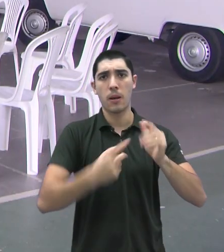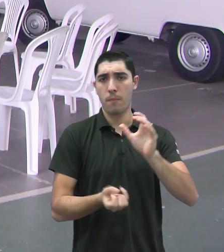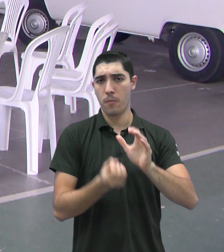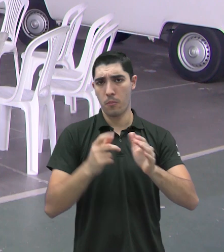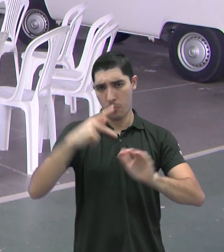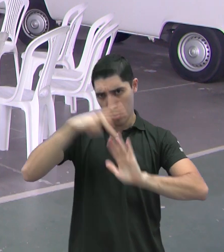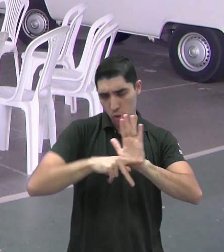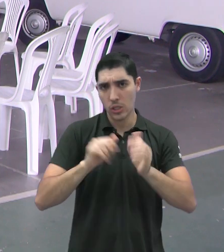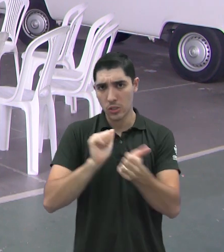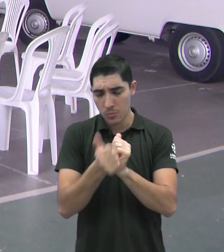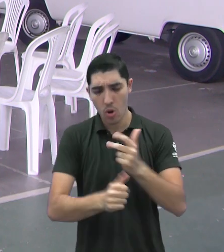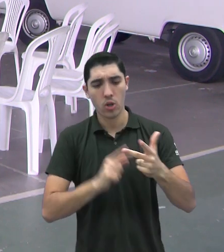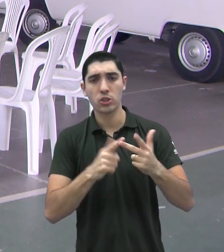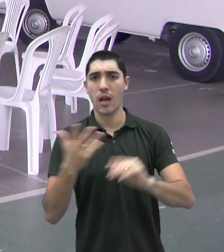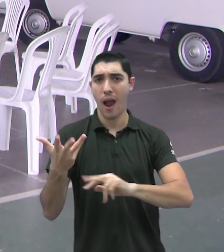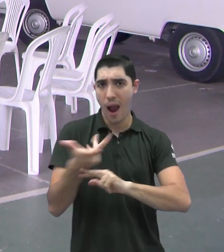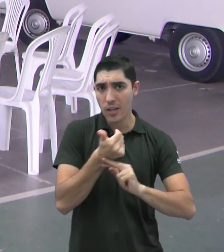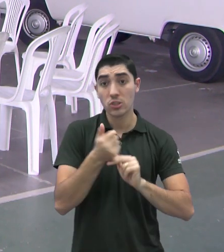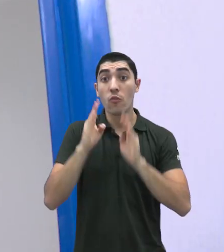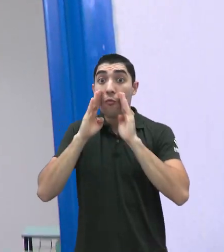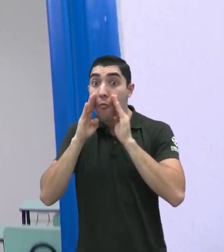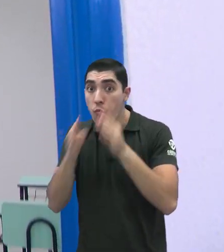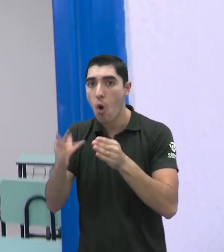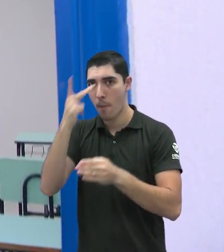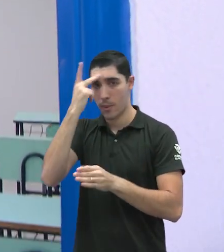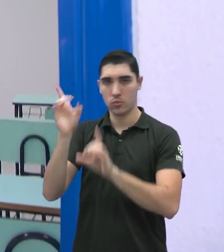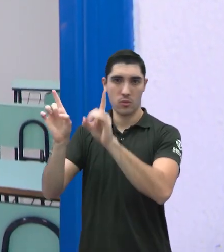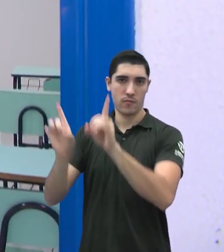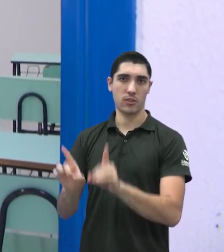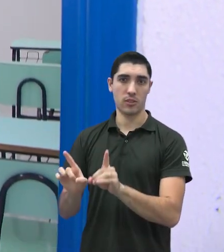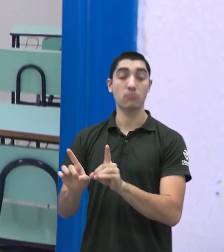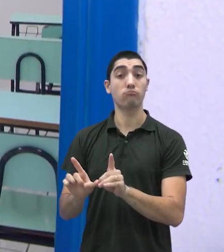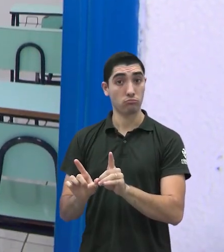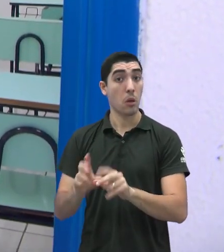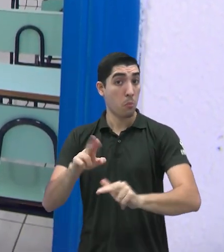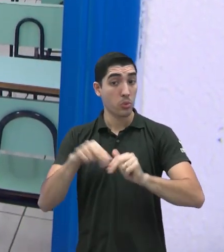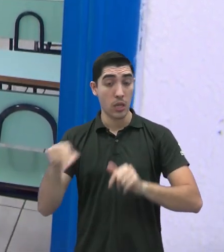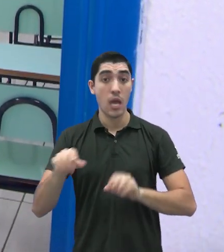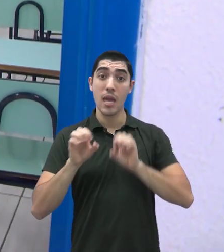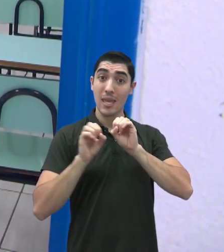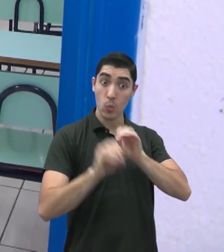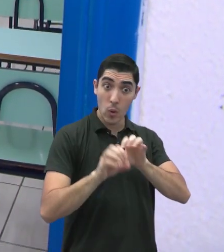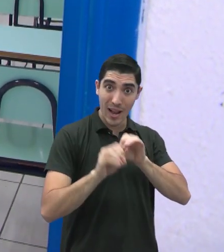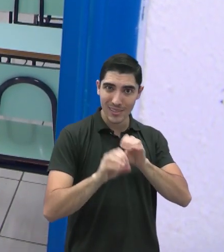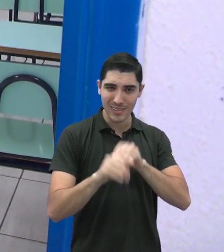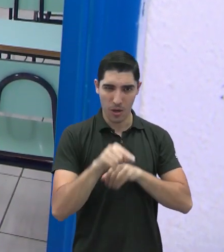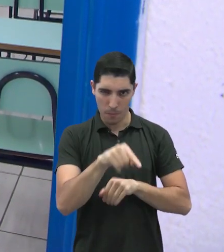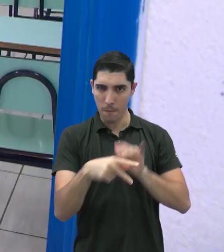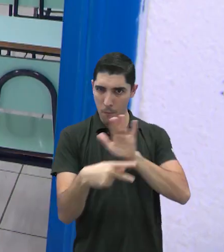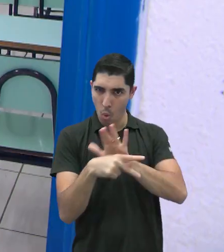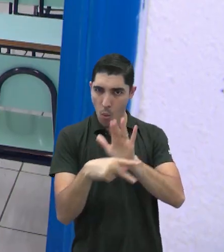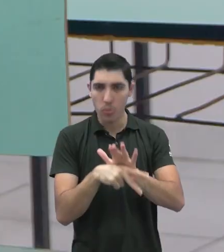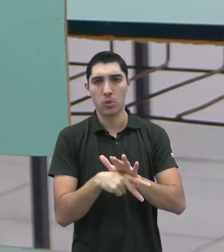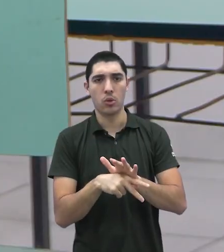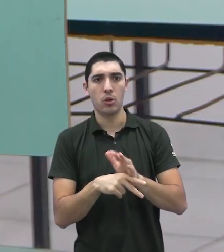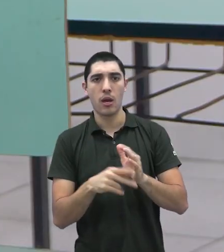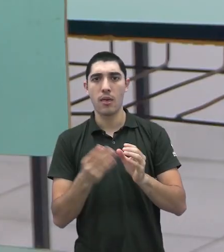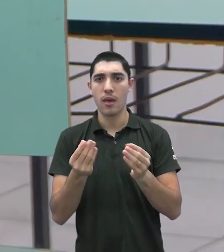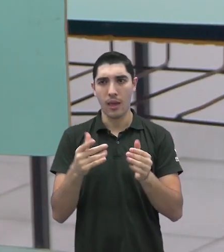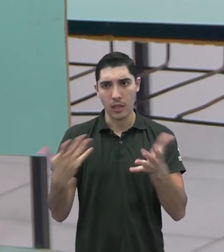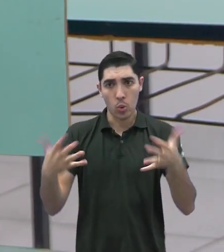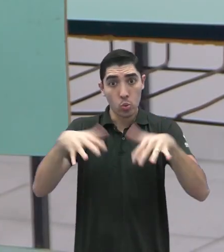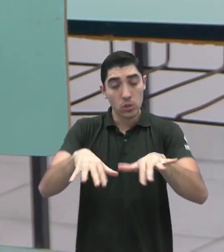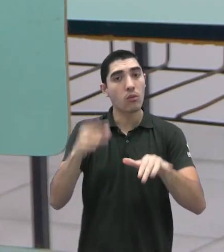e artísticos voltados para PCDs. Por meio da educação especial, o local oferece apoio